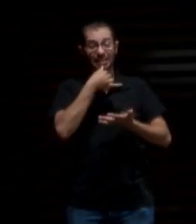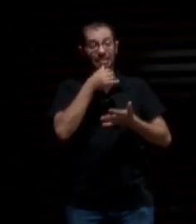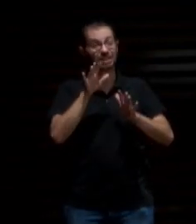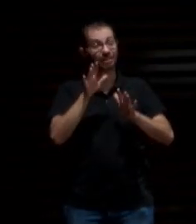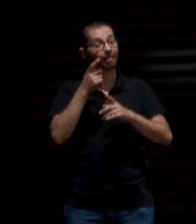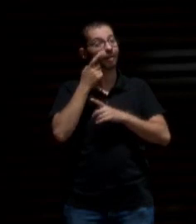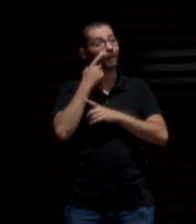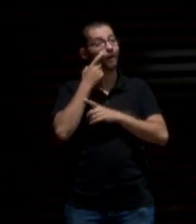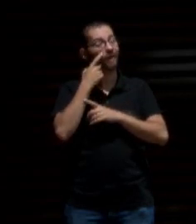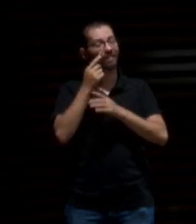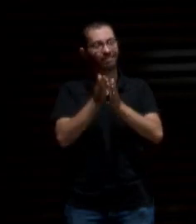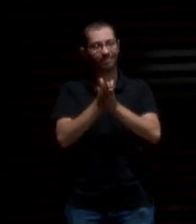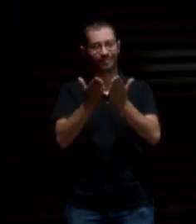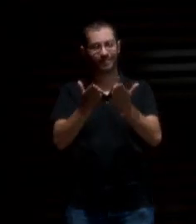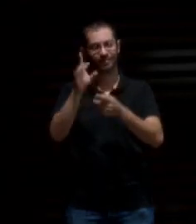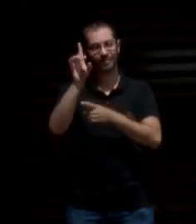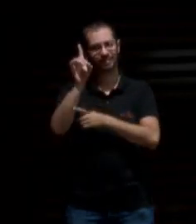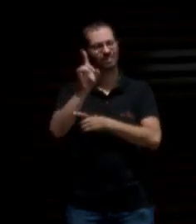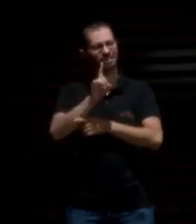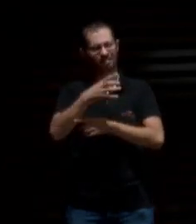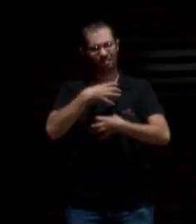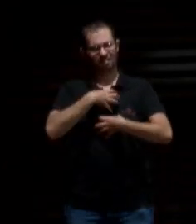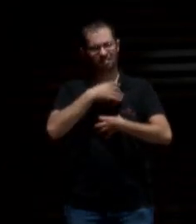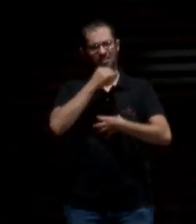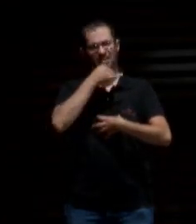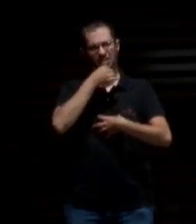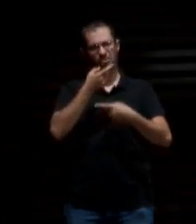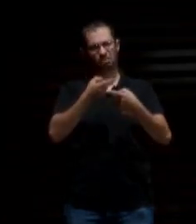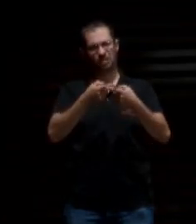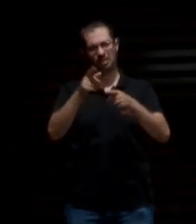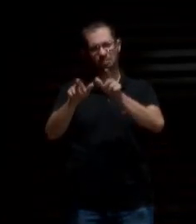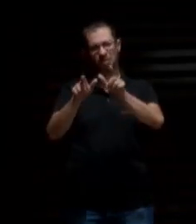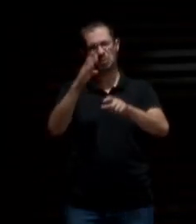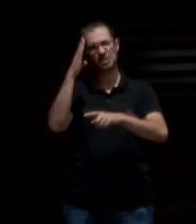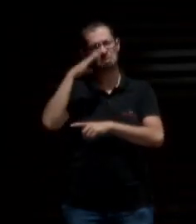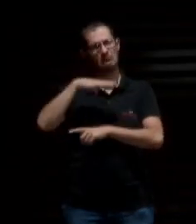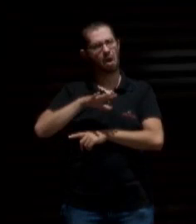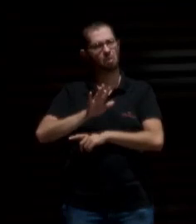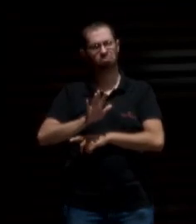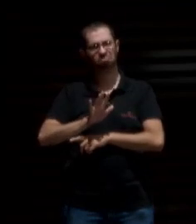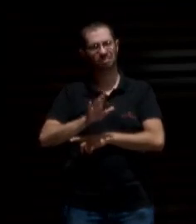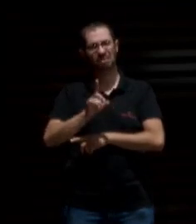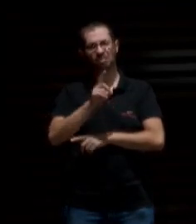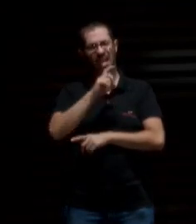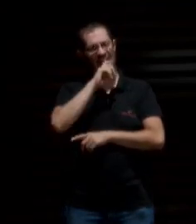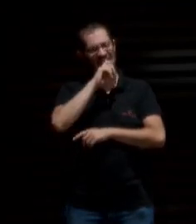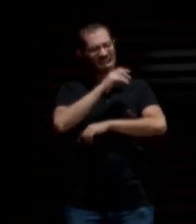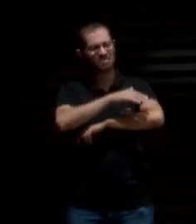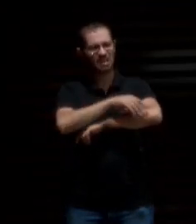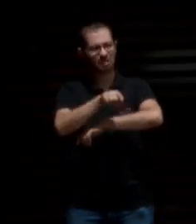nós. Não te indignes por causa dos malfeitores, nem tenhas inveja dos que